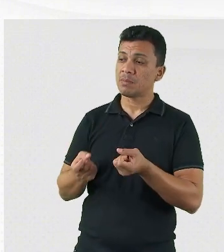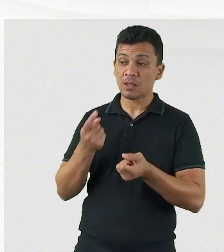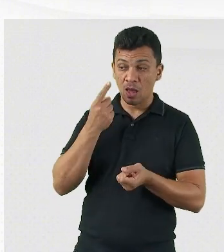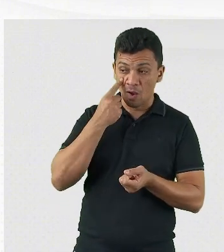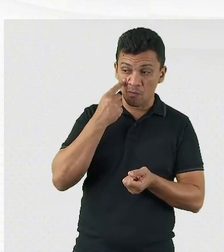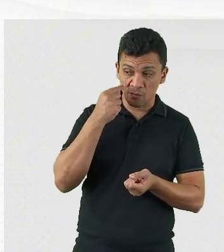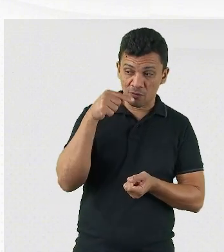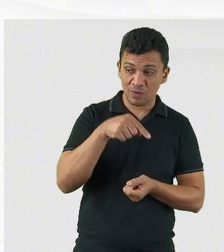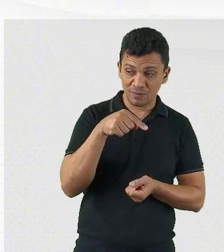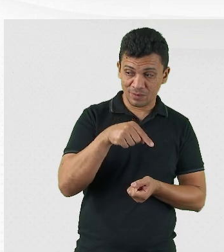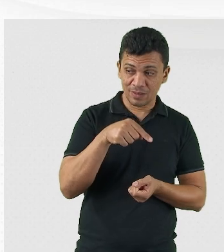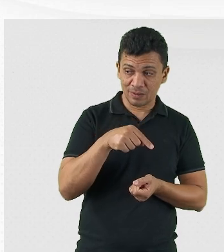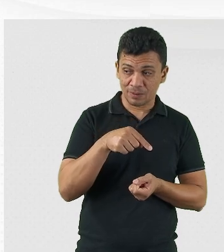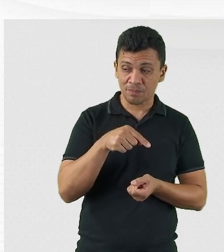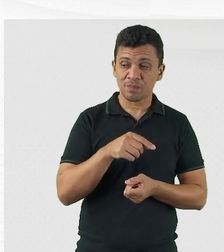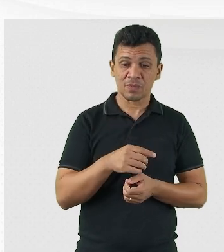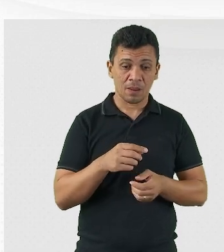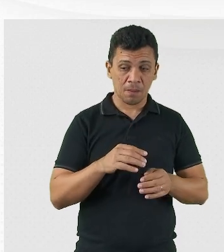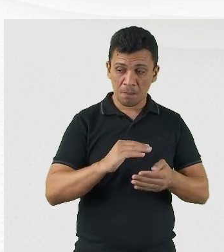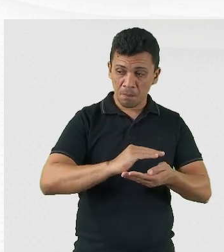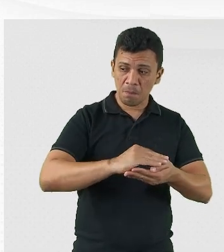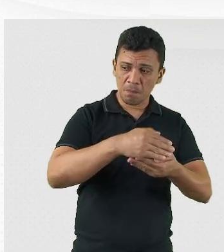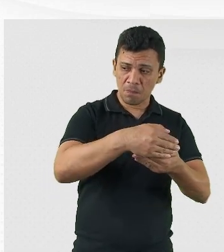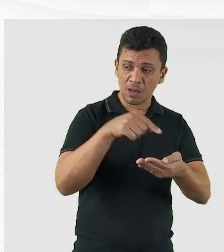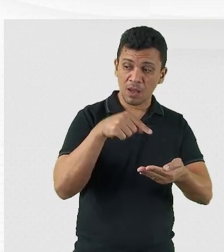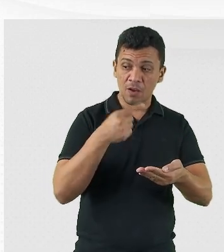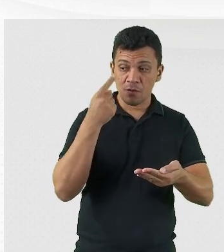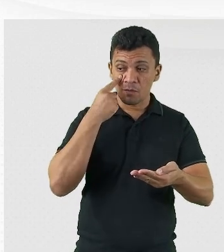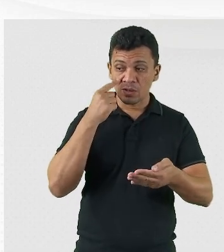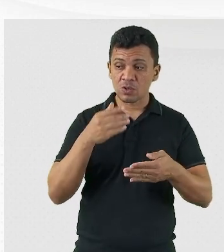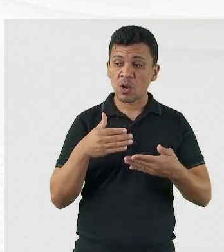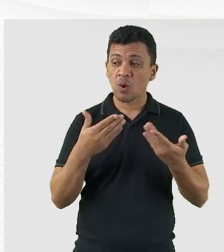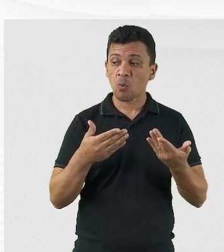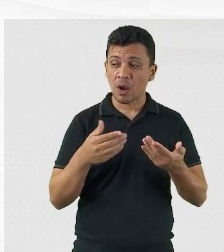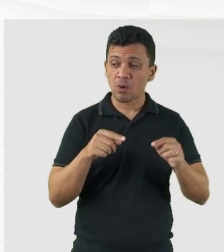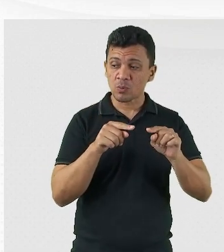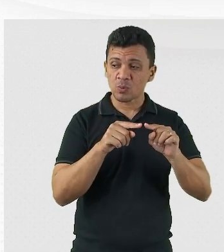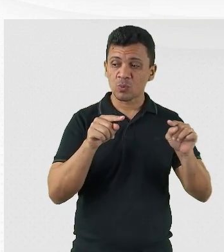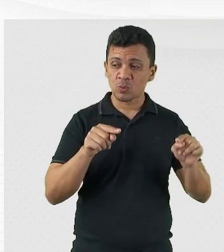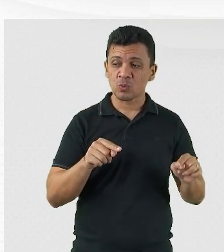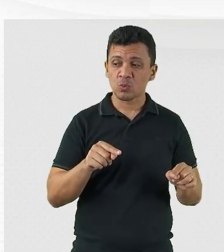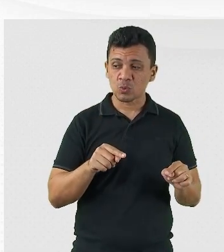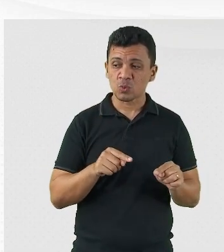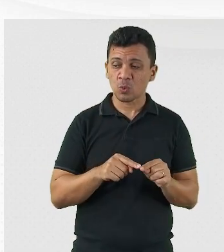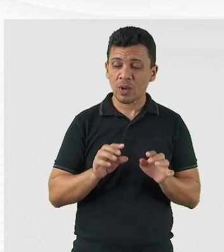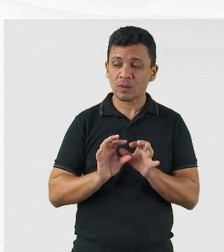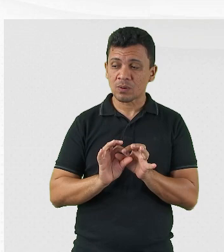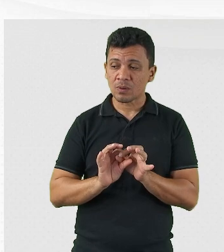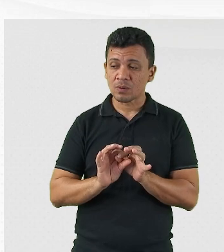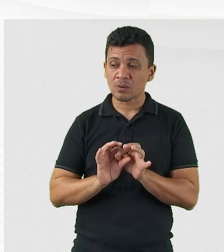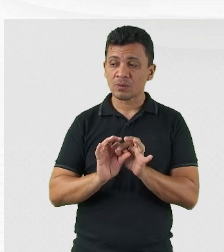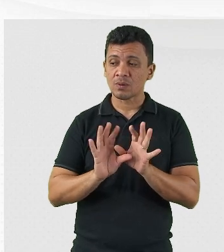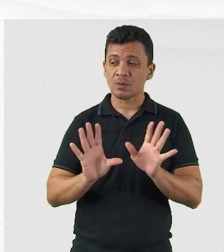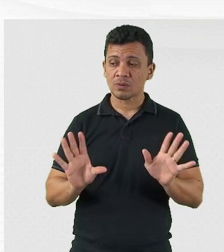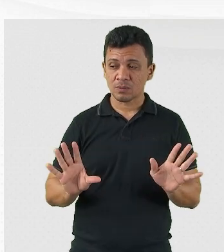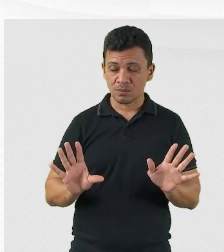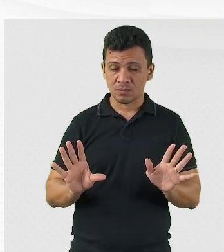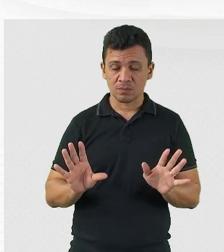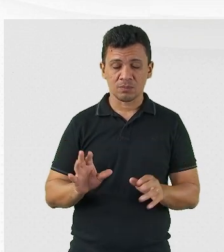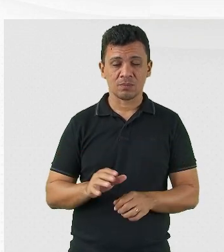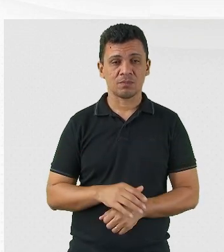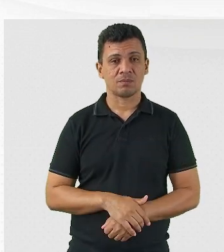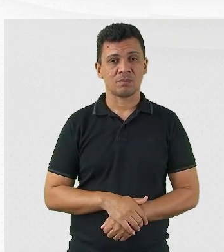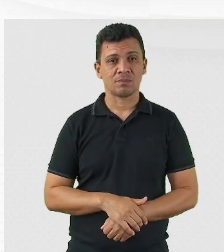que eu verifique e veja quais os quartos estão available,